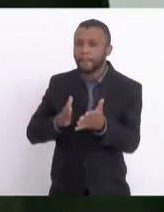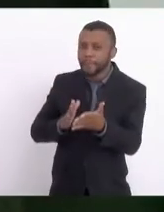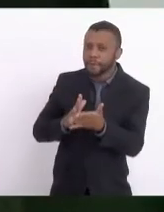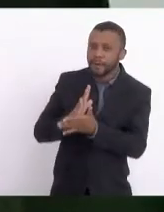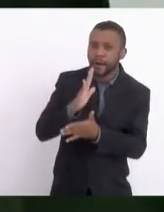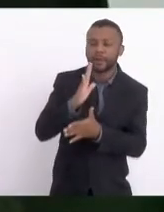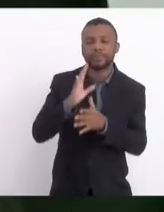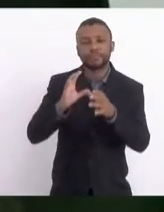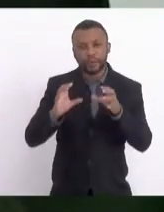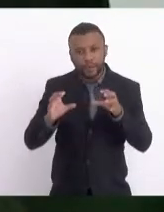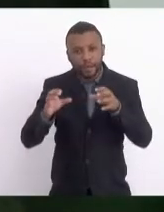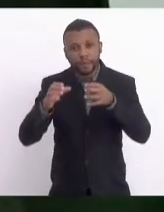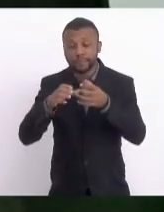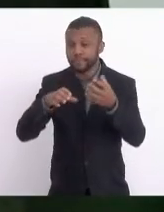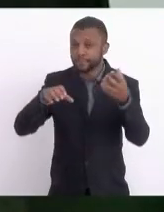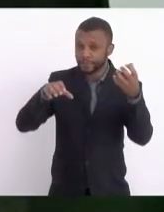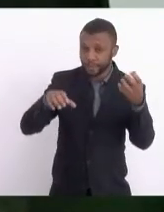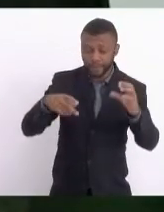de Vereadores.